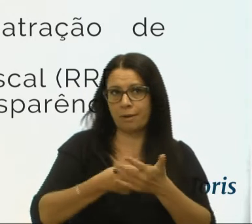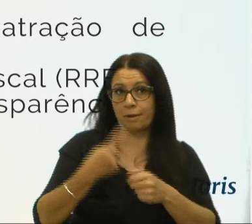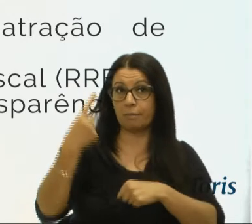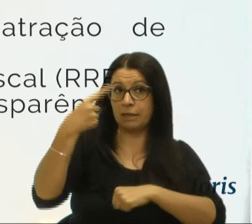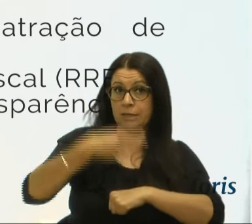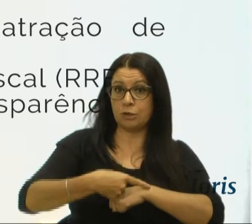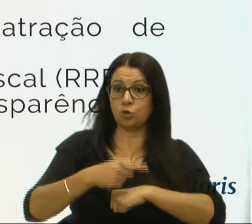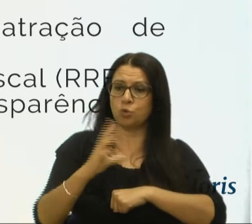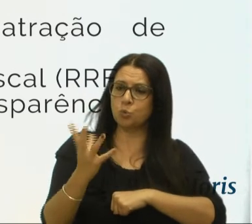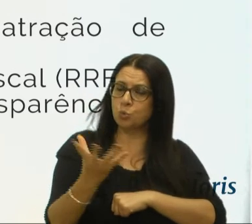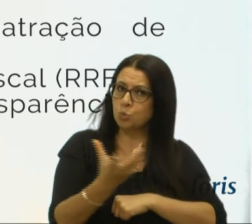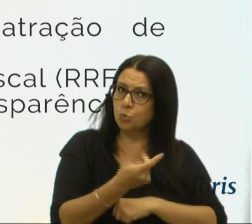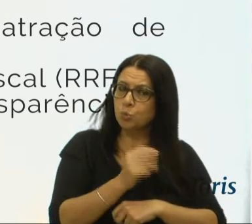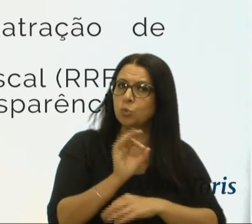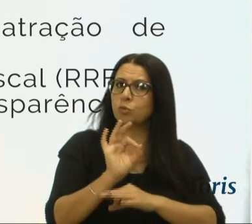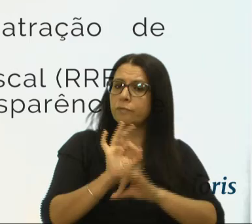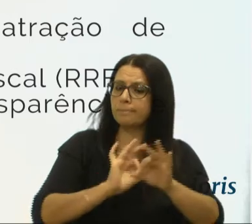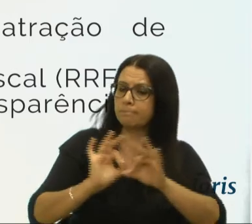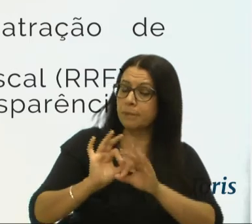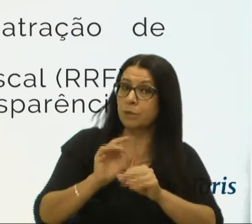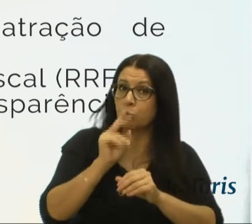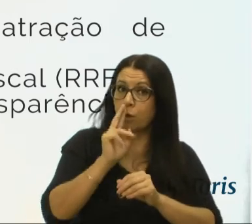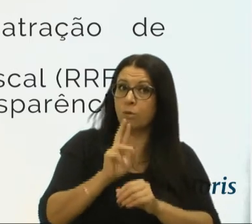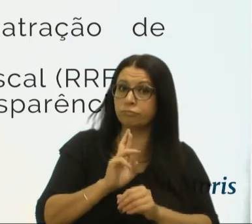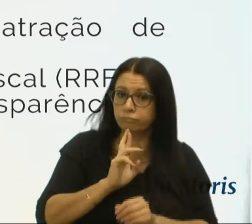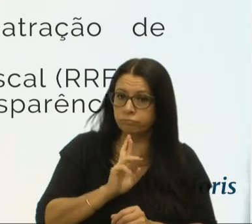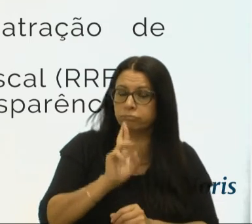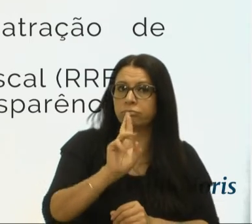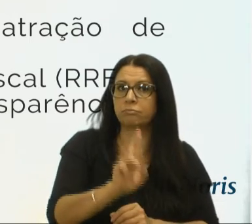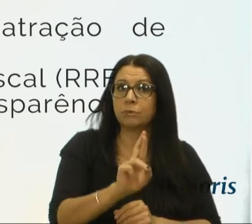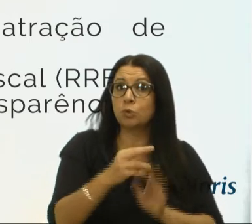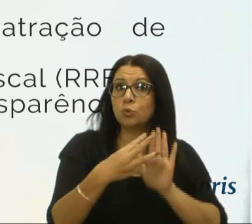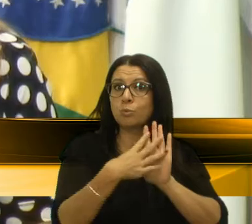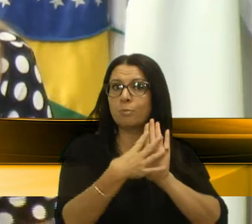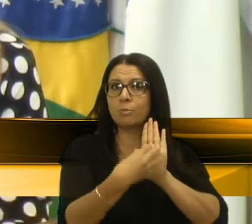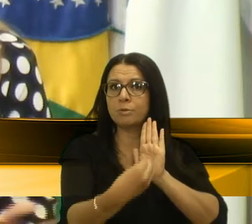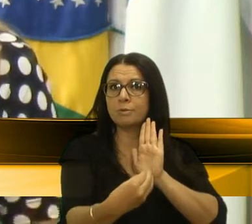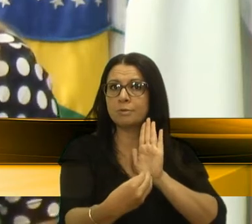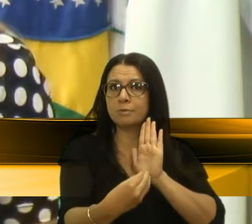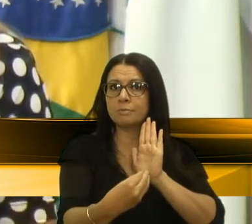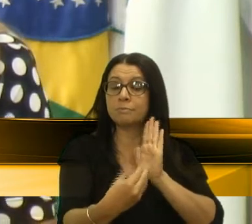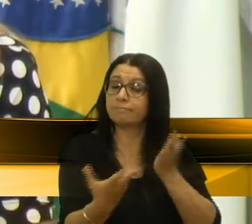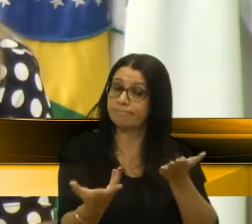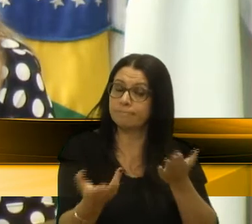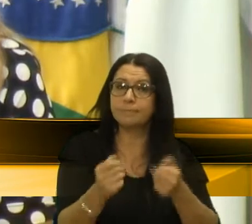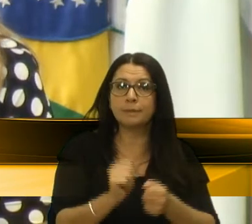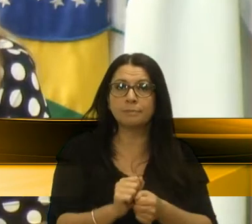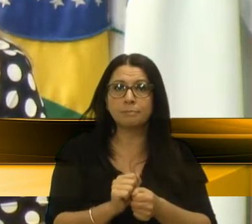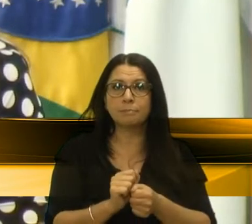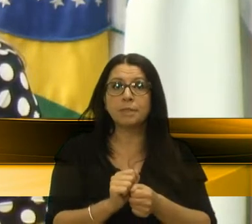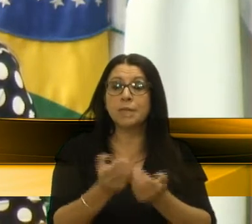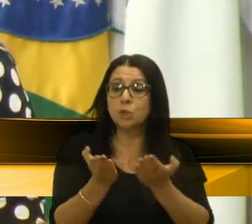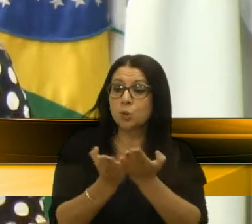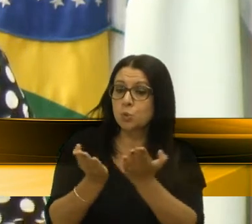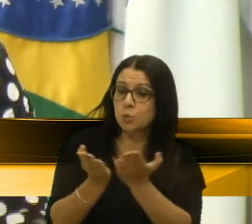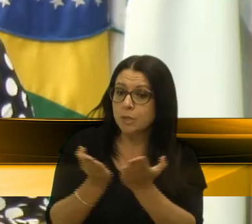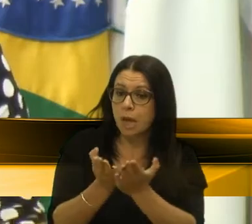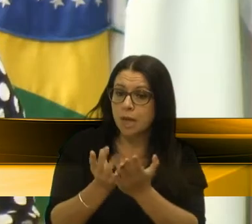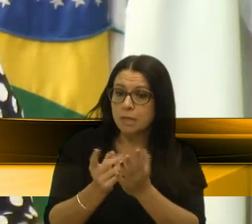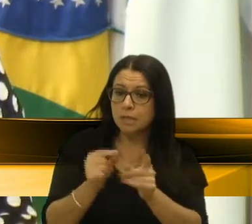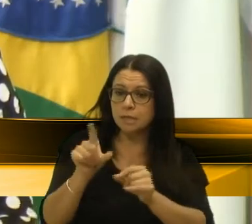tudo vai ser resultado de uma modelagem que deverá ser estudada e